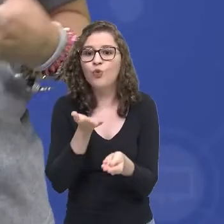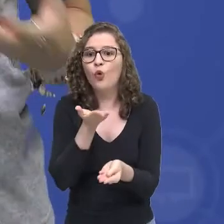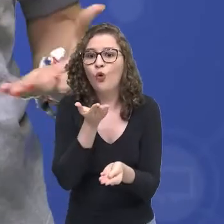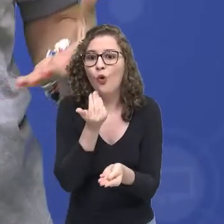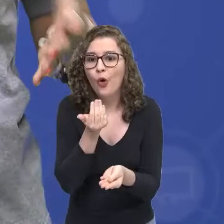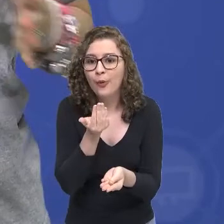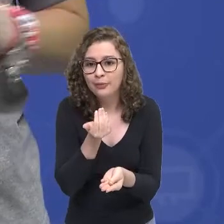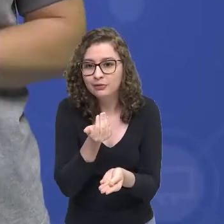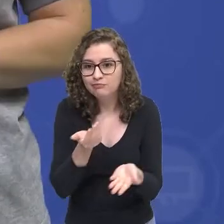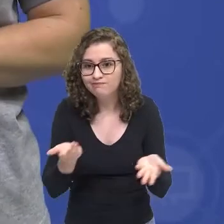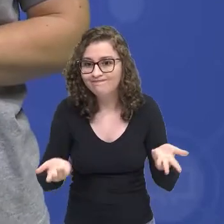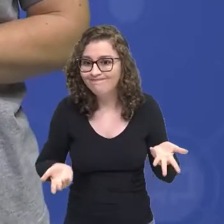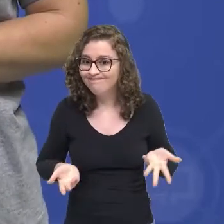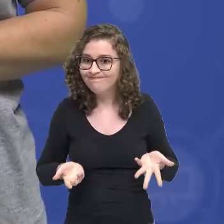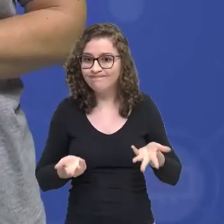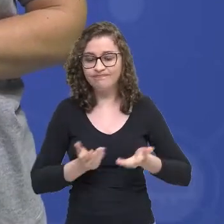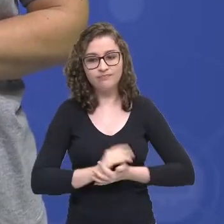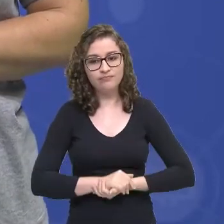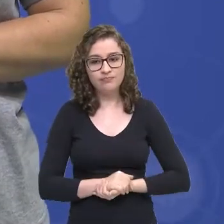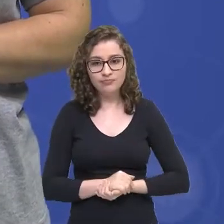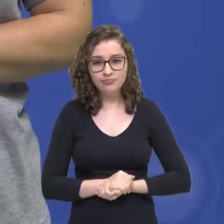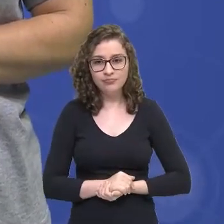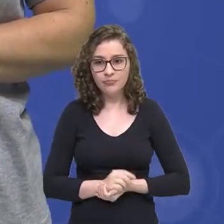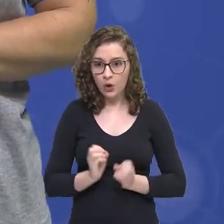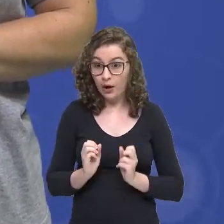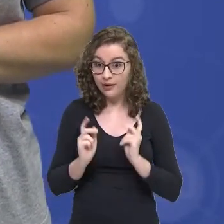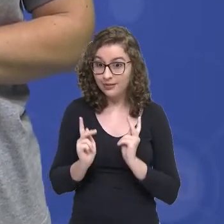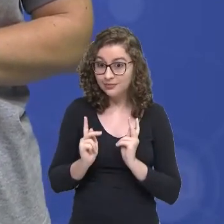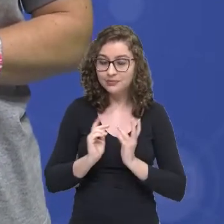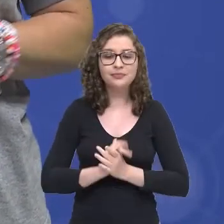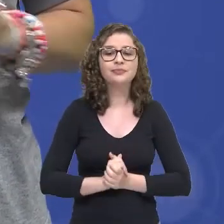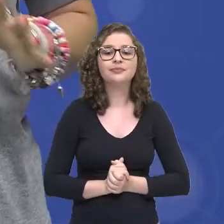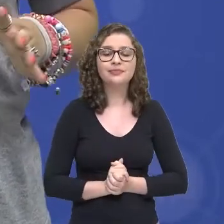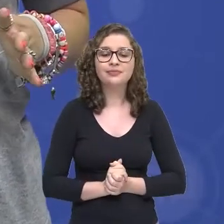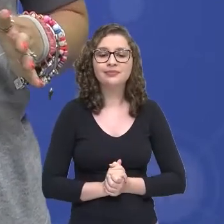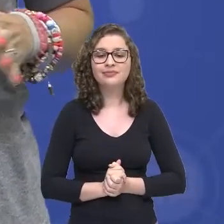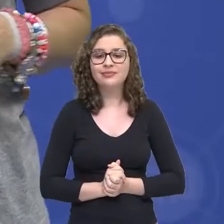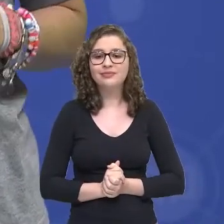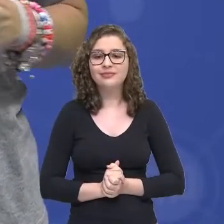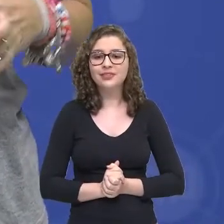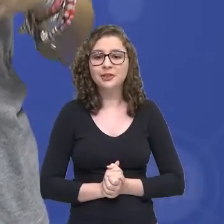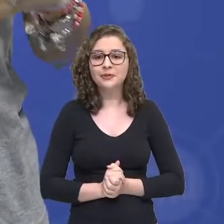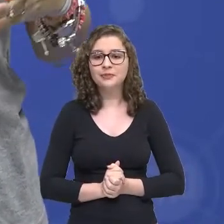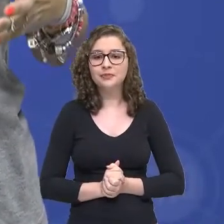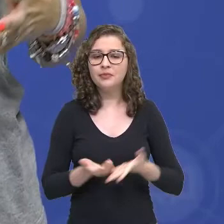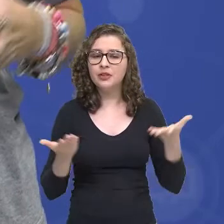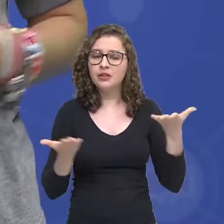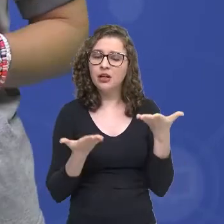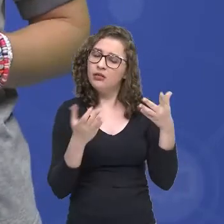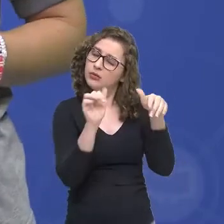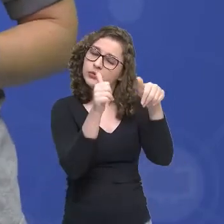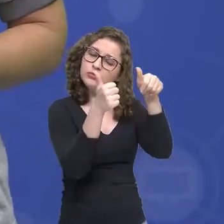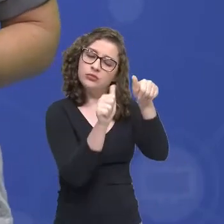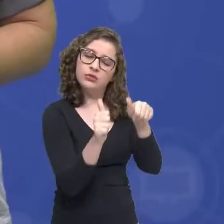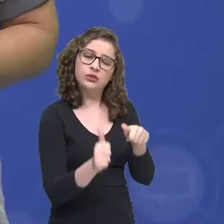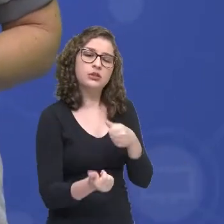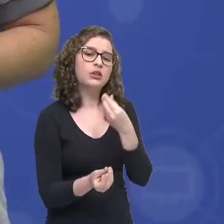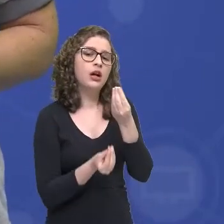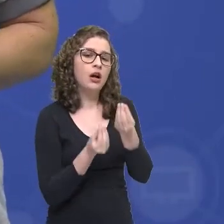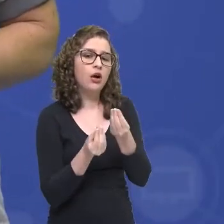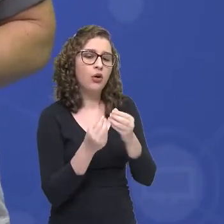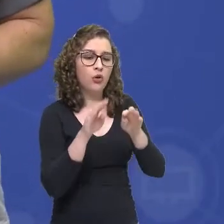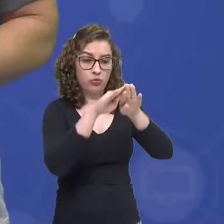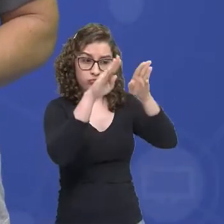de que maneira ele está sendo consumido, tá bom? Olha só, agora a gente vai analisar um pouquinho sobre como que a